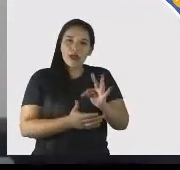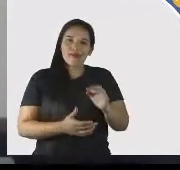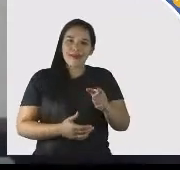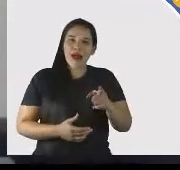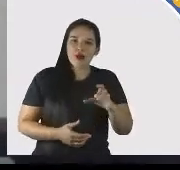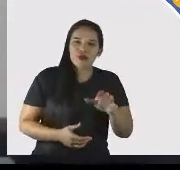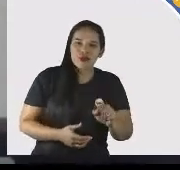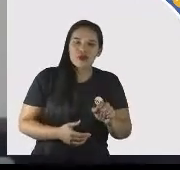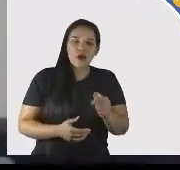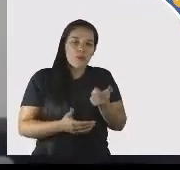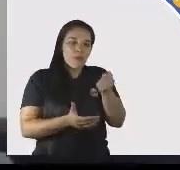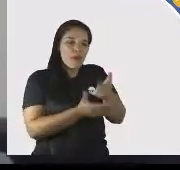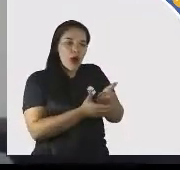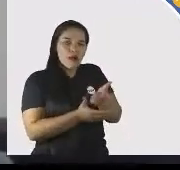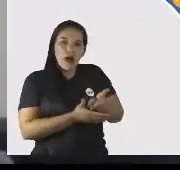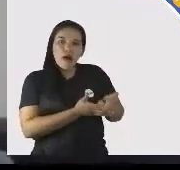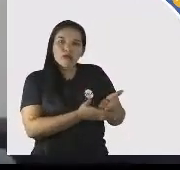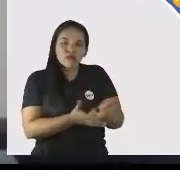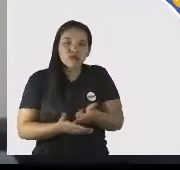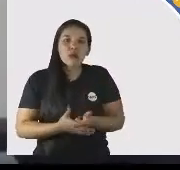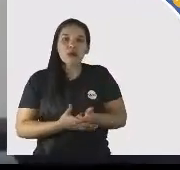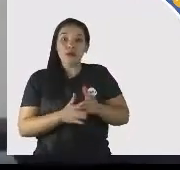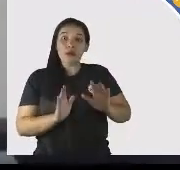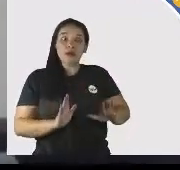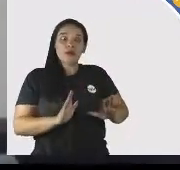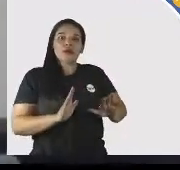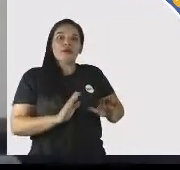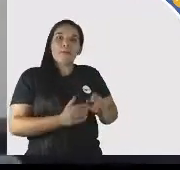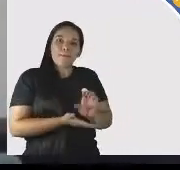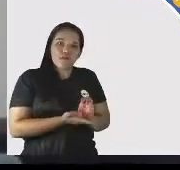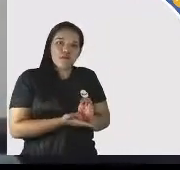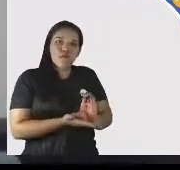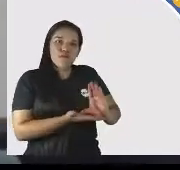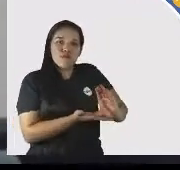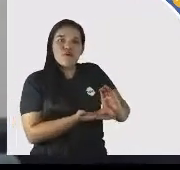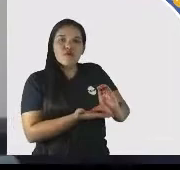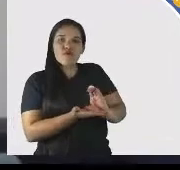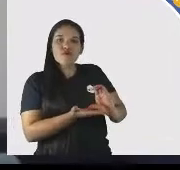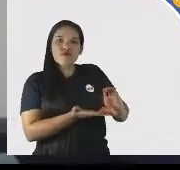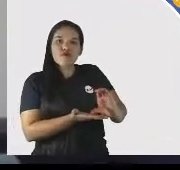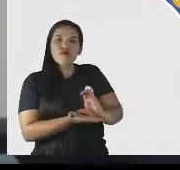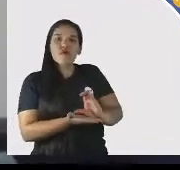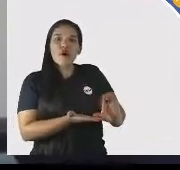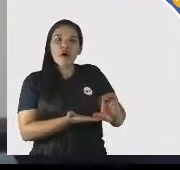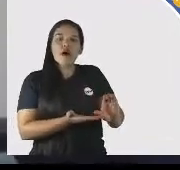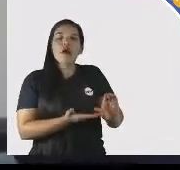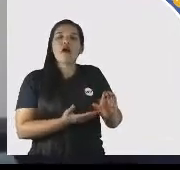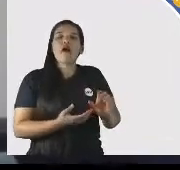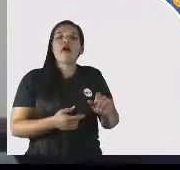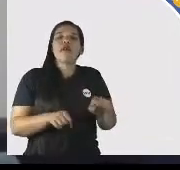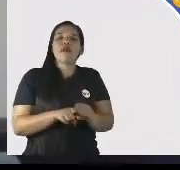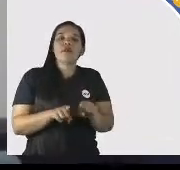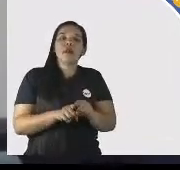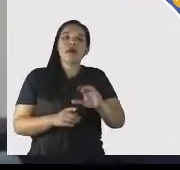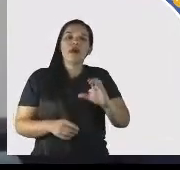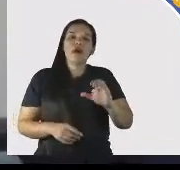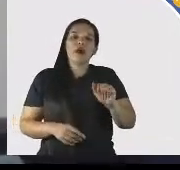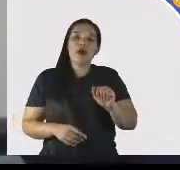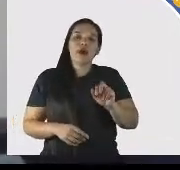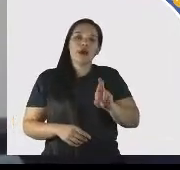volta ter a ter uma participação expressiva dentro do negócio é o Fernando de Baixo Carbono foi lançado no final do ano passado